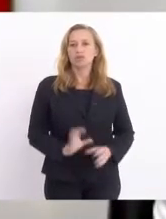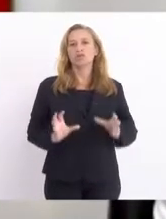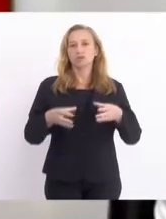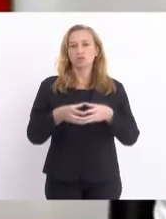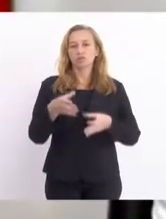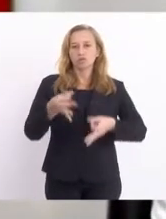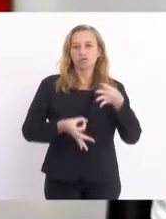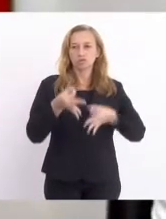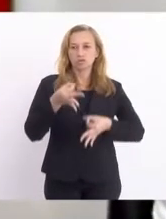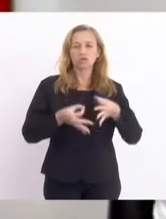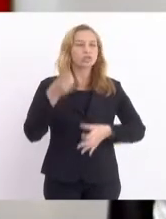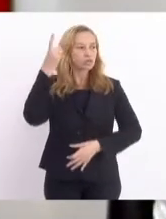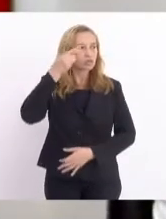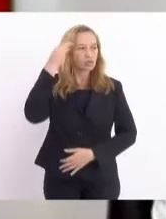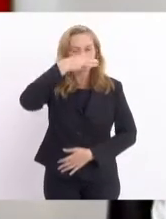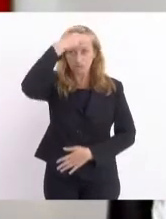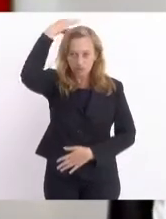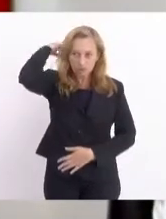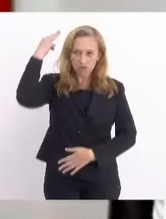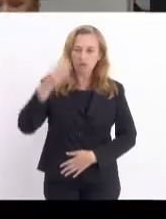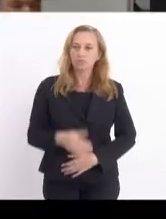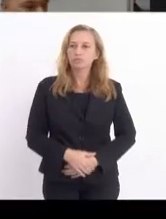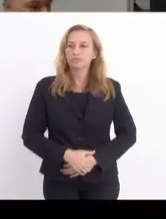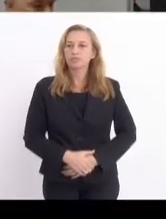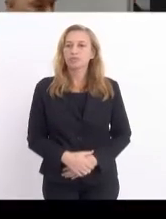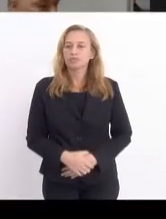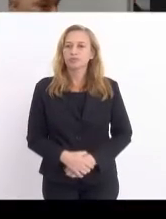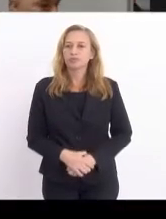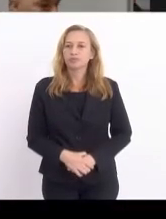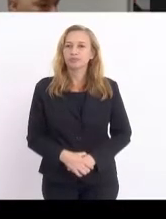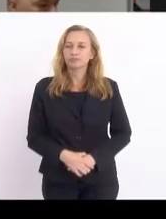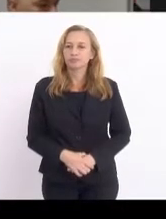e Justiça, deputado Márcio Pacheco.